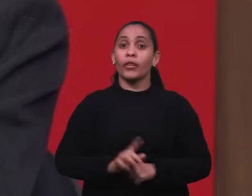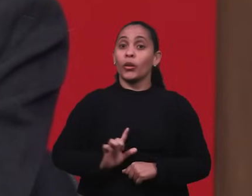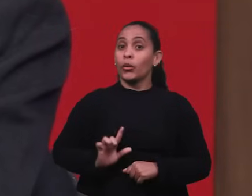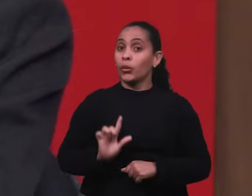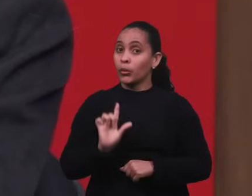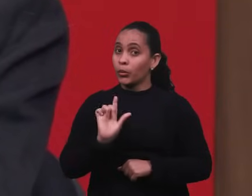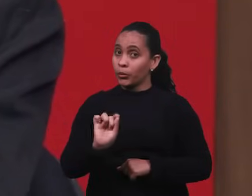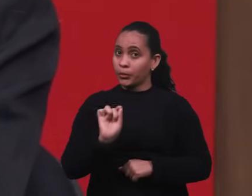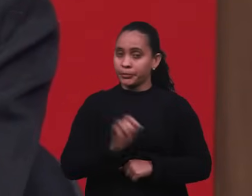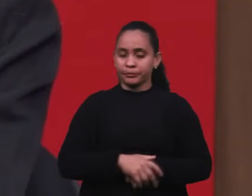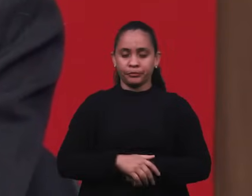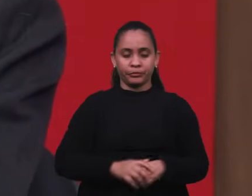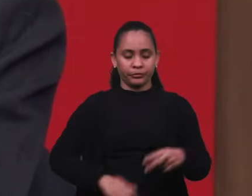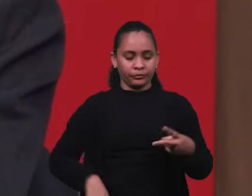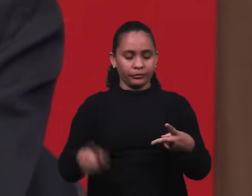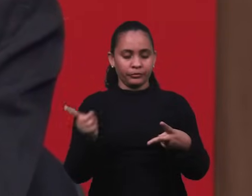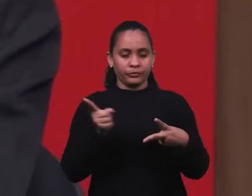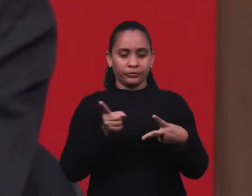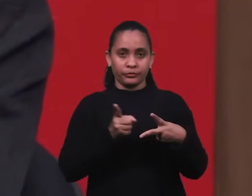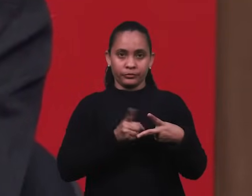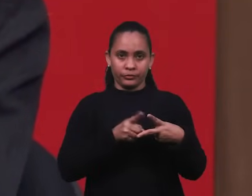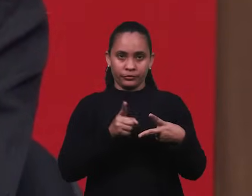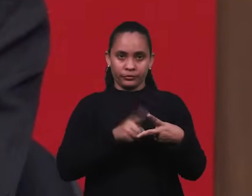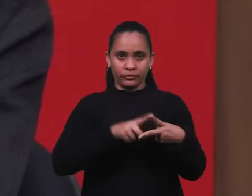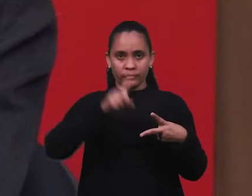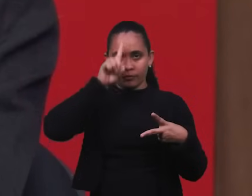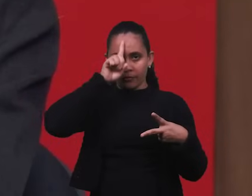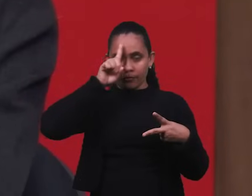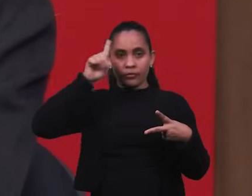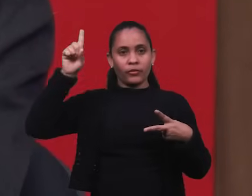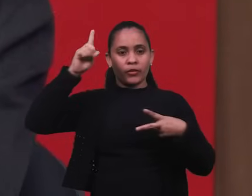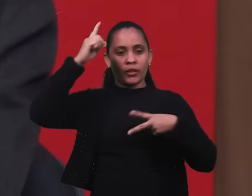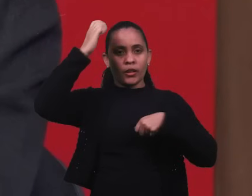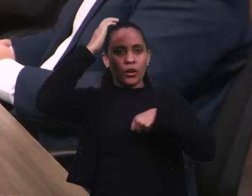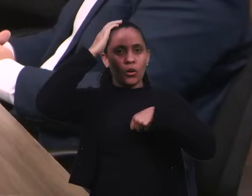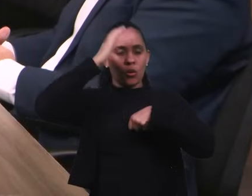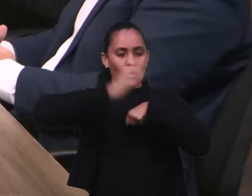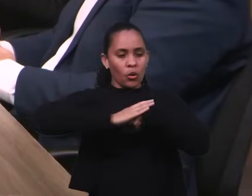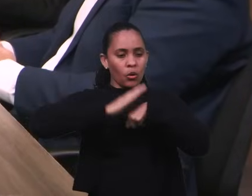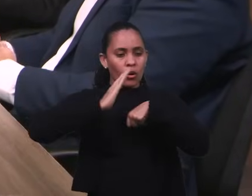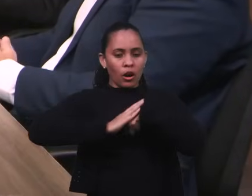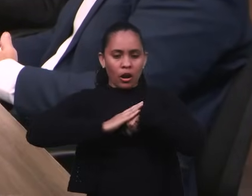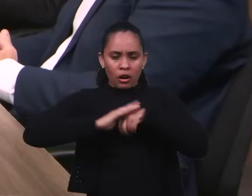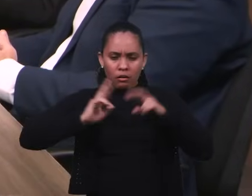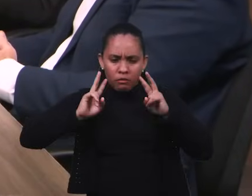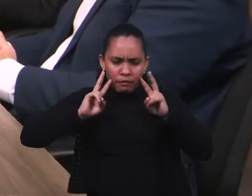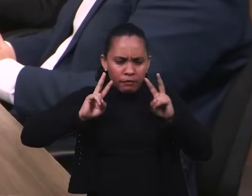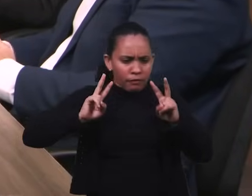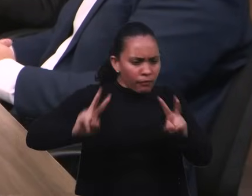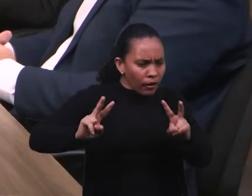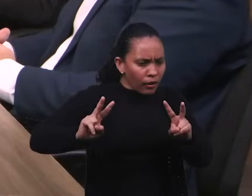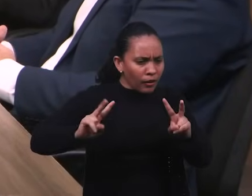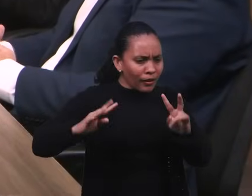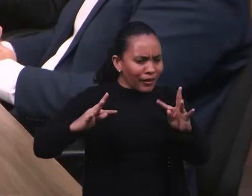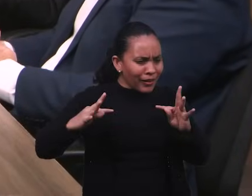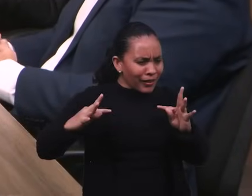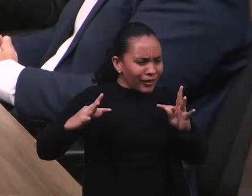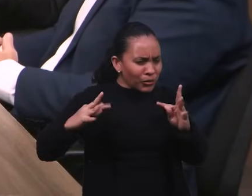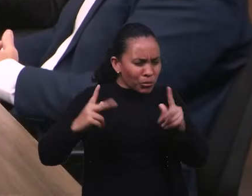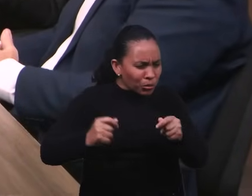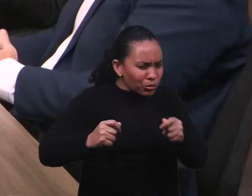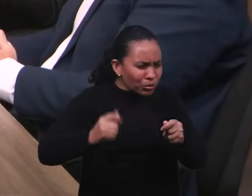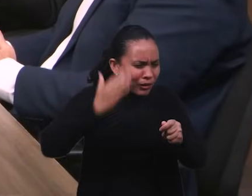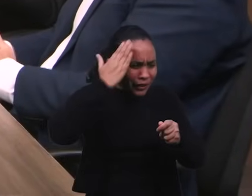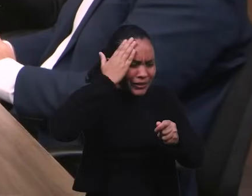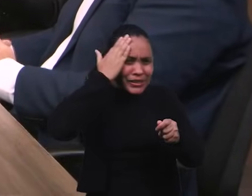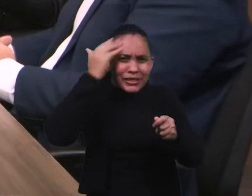determinismo, né? Porque tem uma diferença aí fundamental, que Deus ele sabe de tudo, né? Mas determinismo